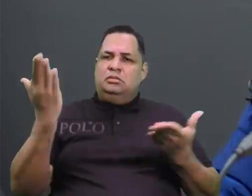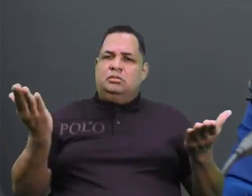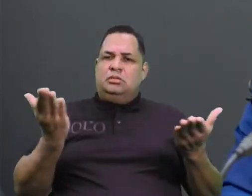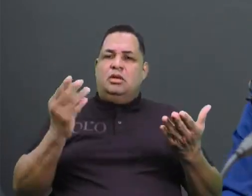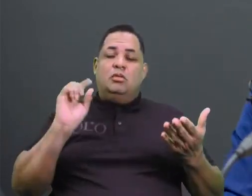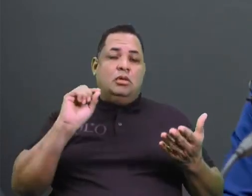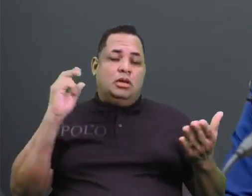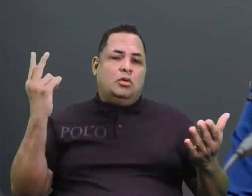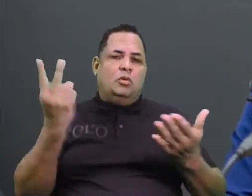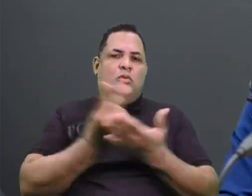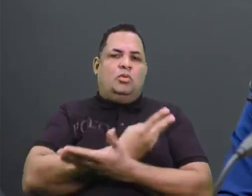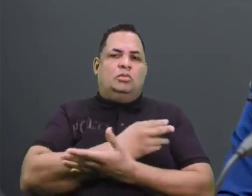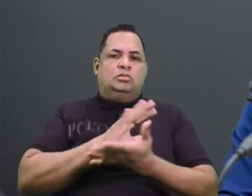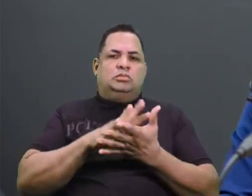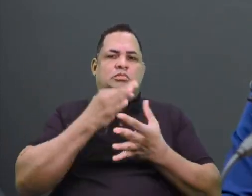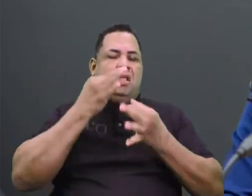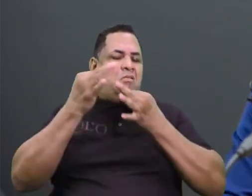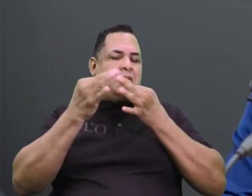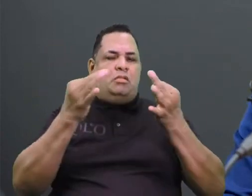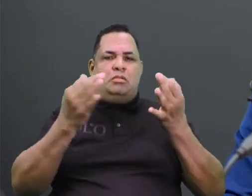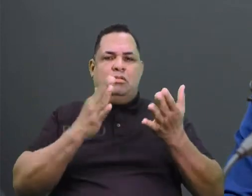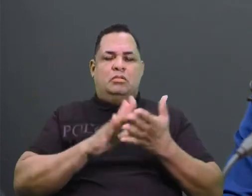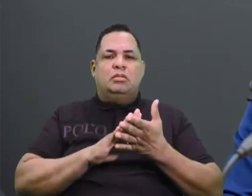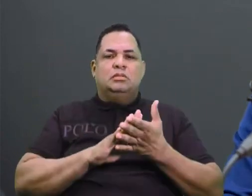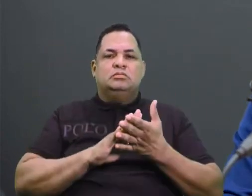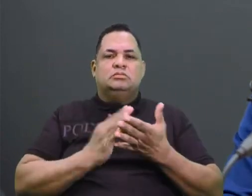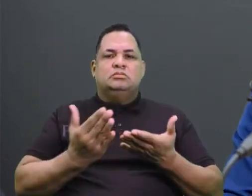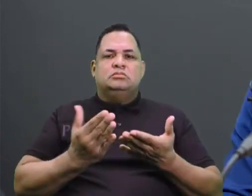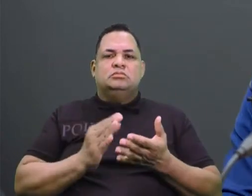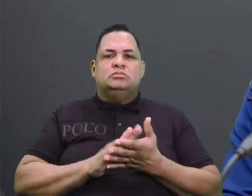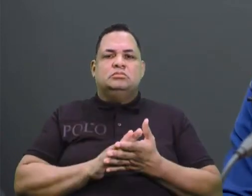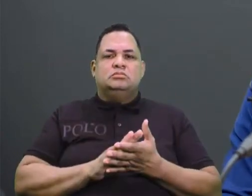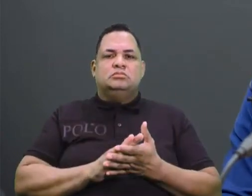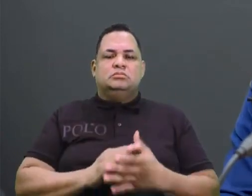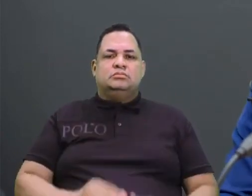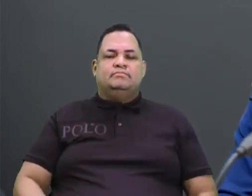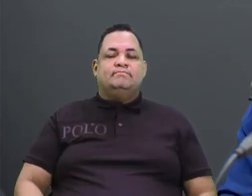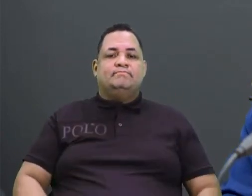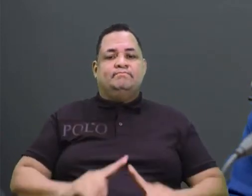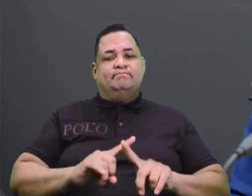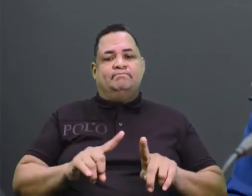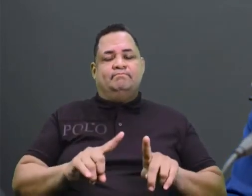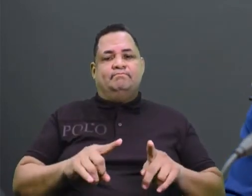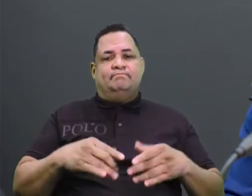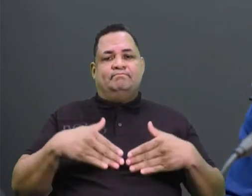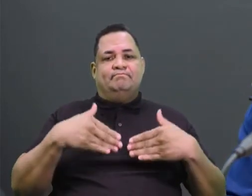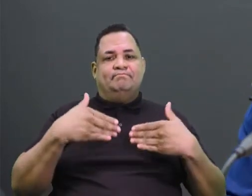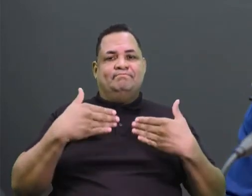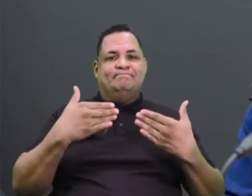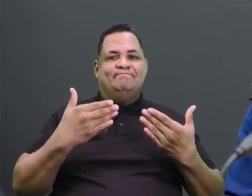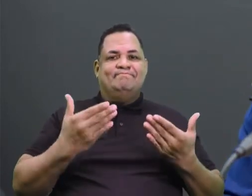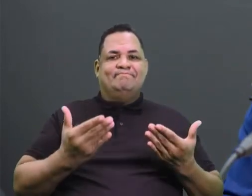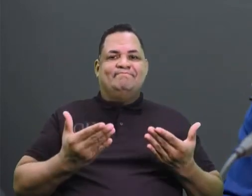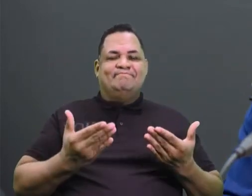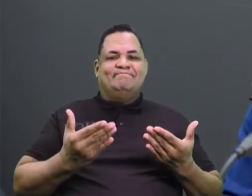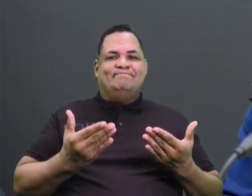uma crítica destrutiva, é uma crítica ácida, né? Mas assim,